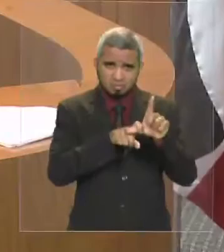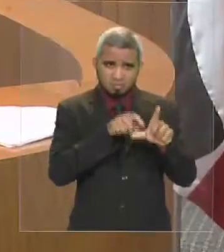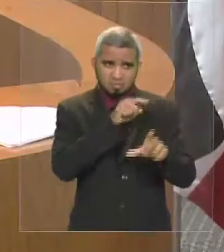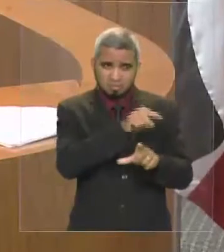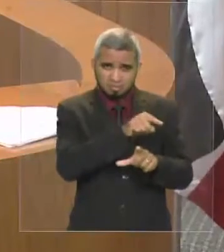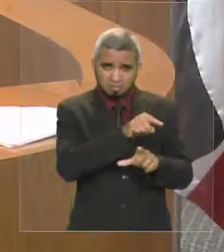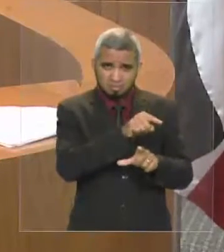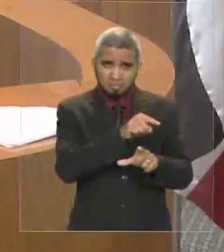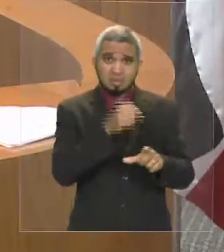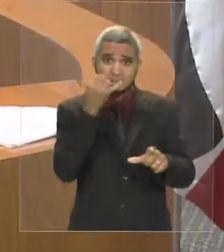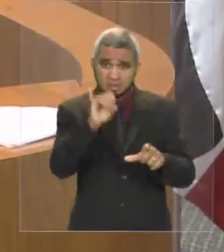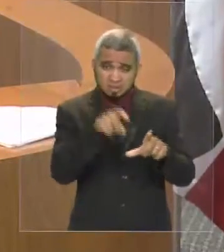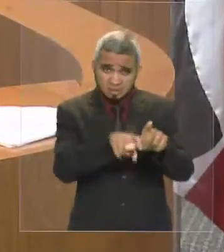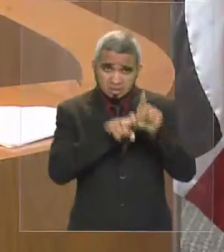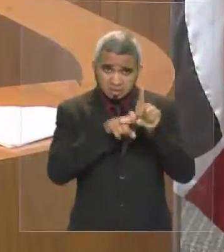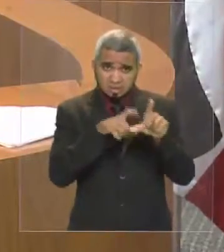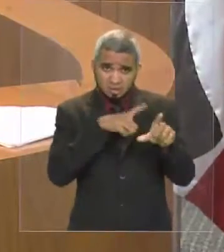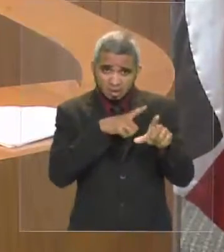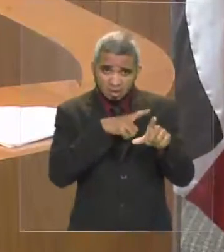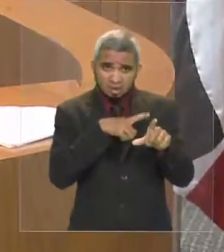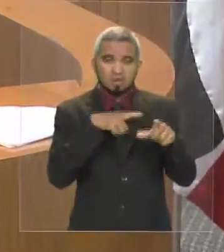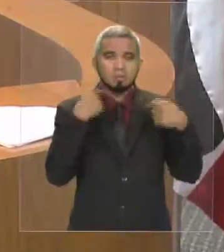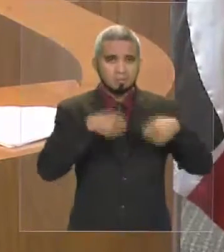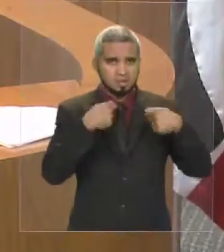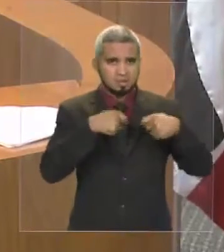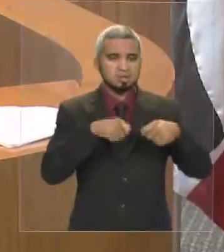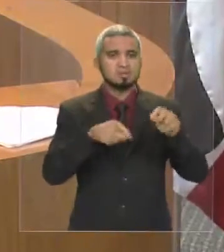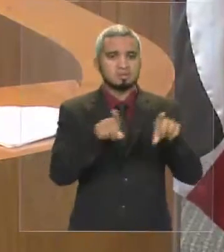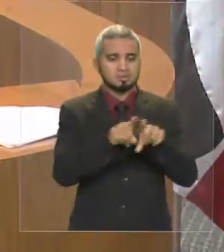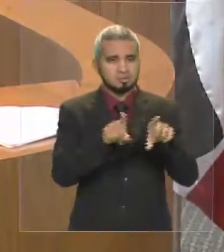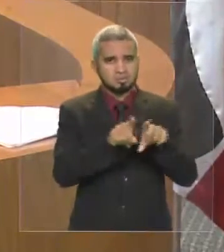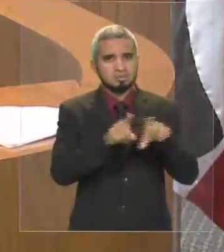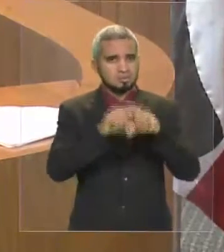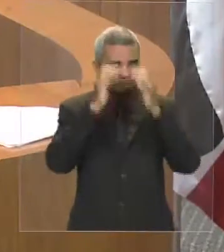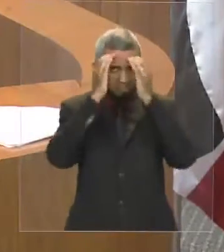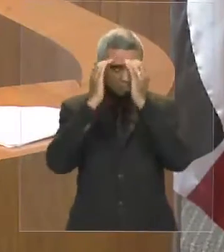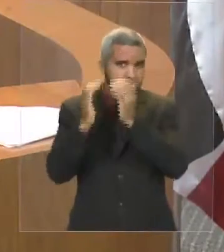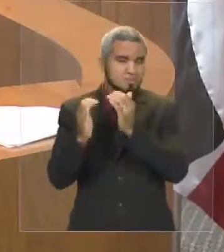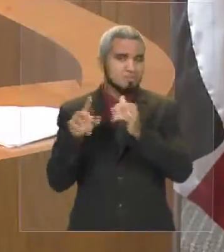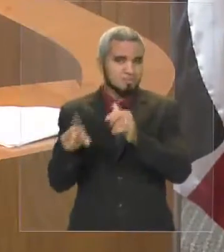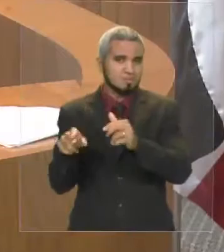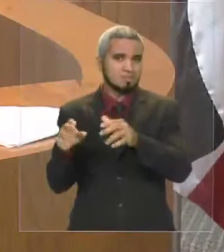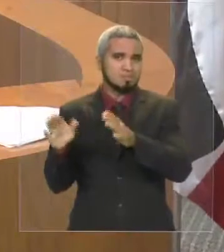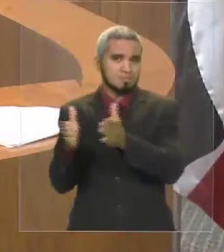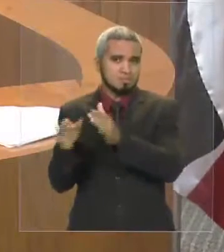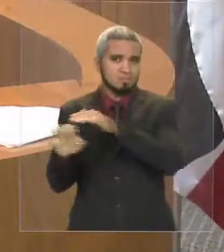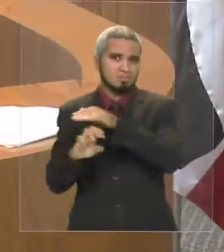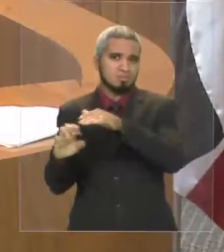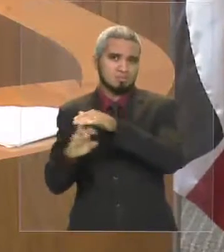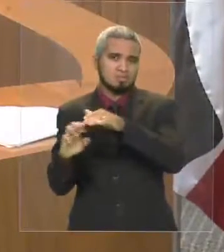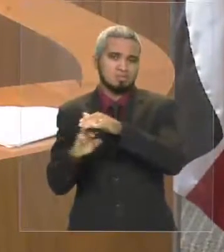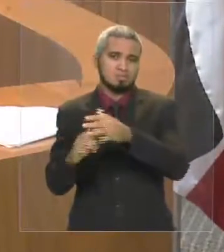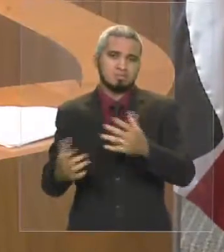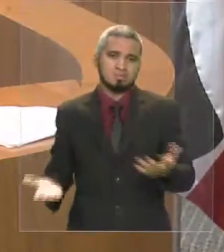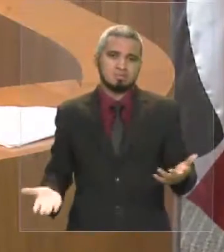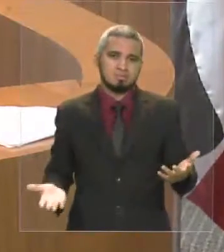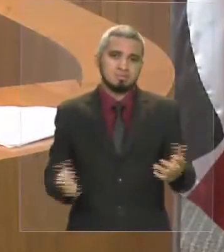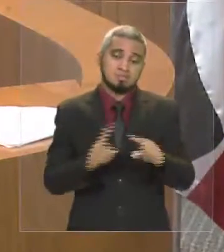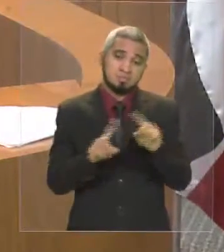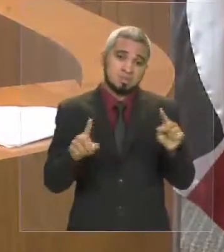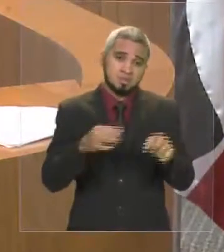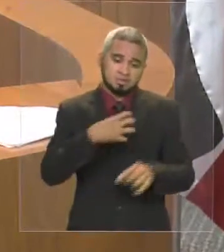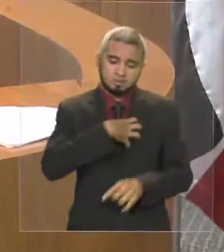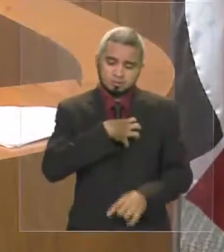mesmo rito que é exigido dos pequenos comerciantes. Mas, infelizmente, senhores deputados, não é isso que vai acontecer no dia de hoje.